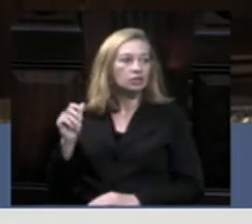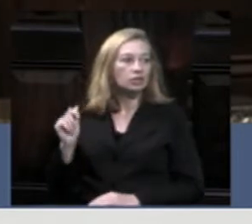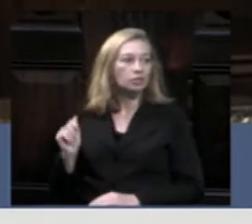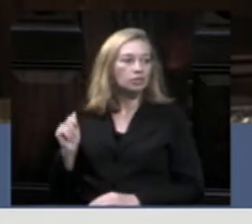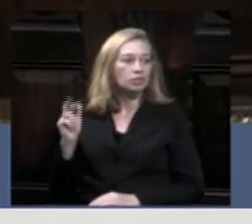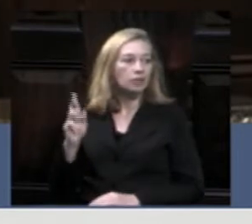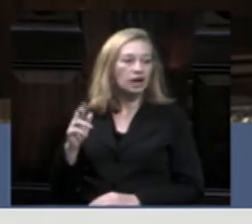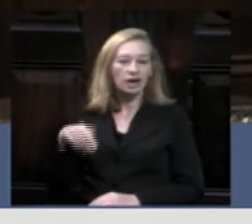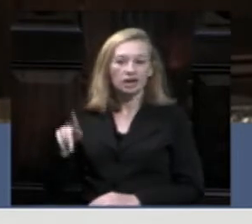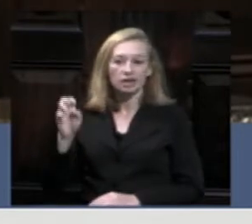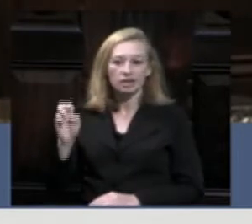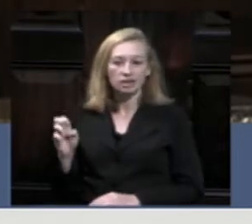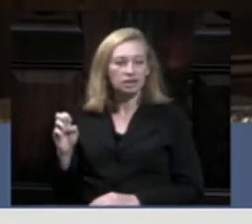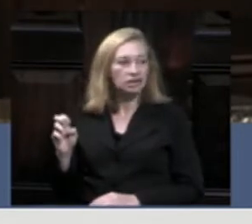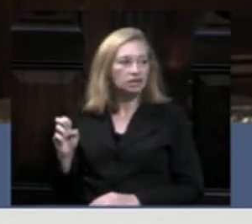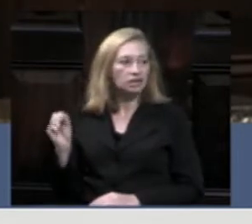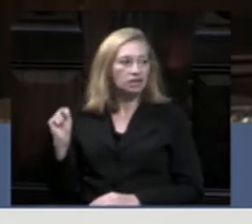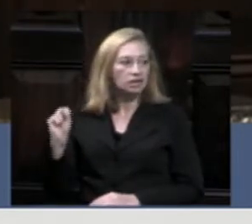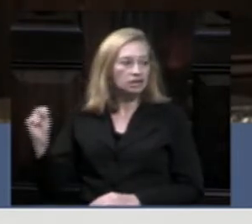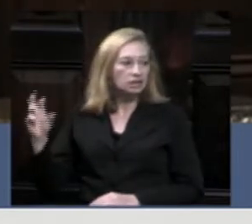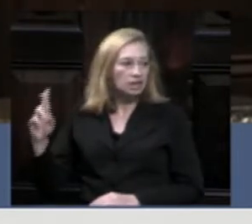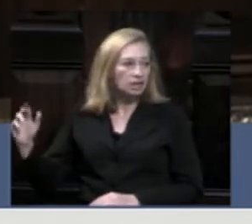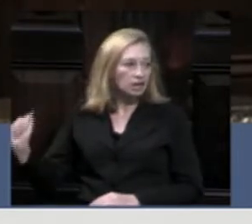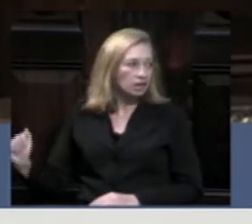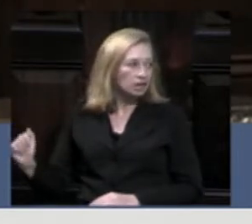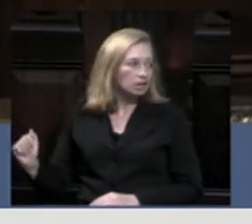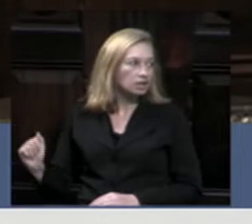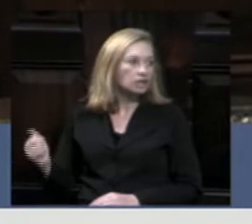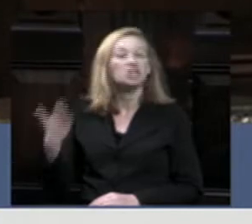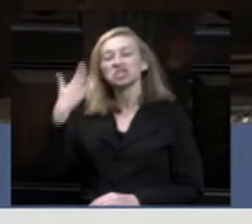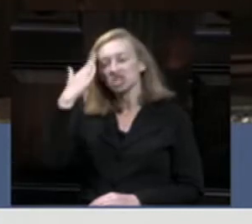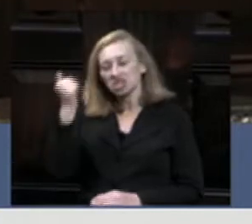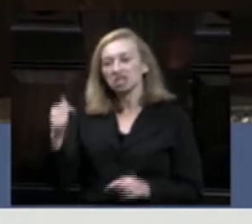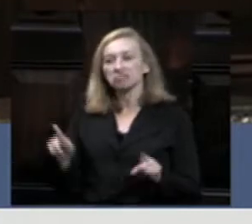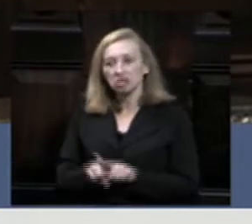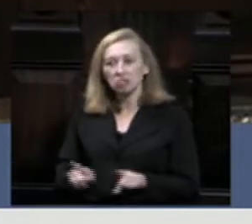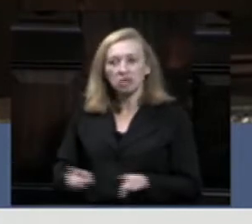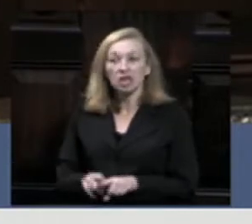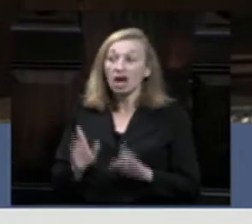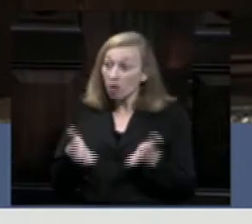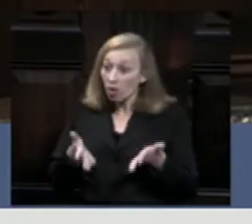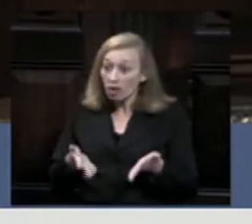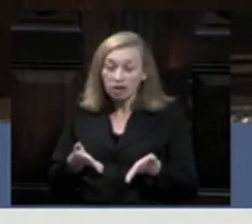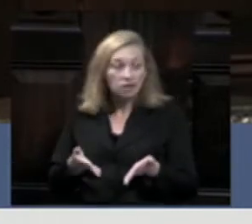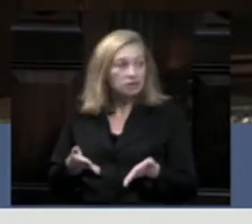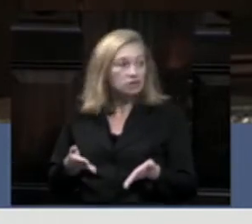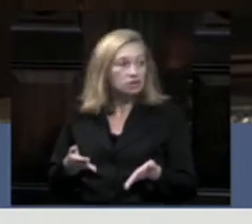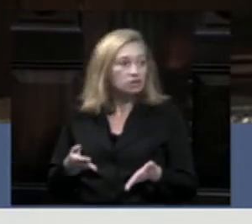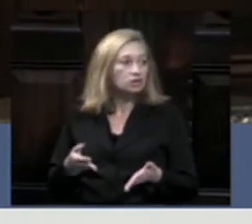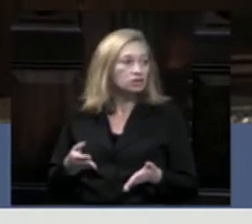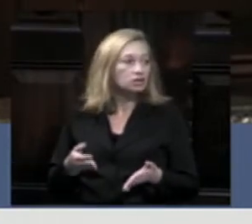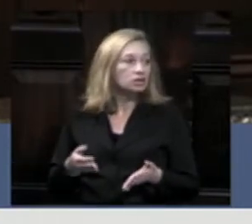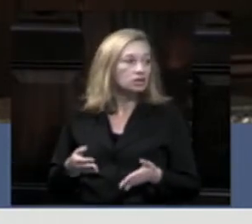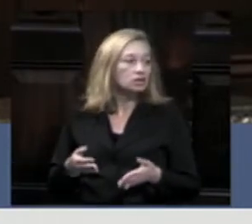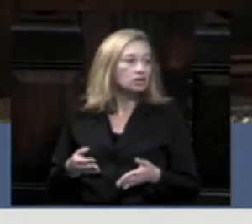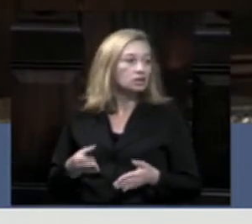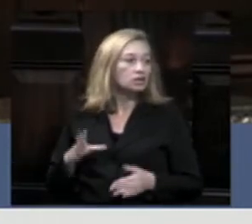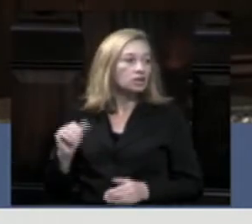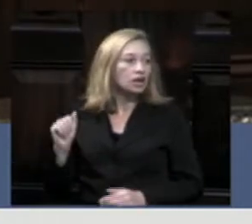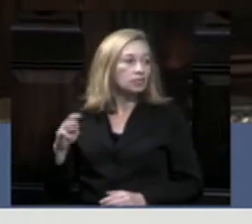Tiririca. E sei também, agora mesmo, no gabinete de Vossa